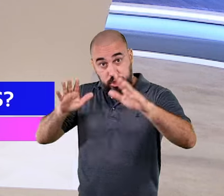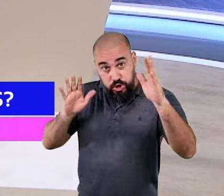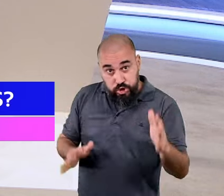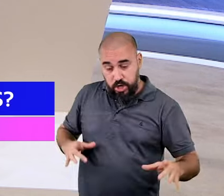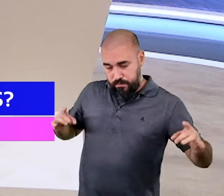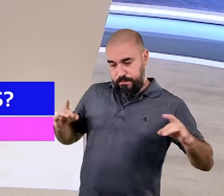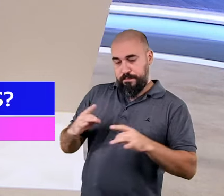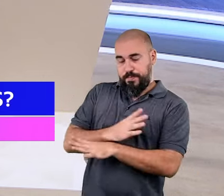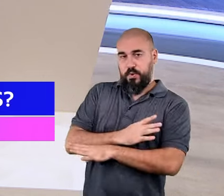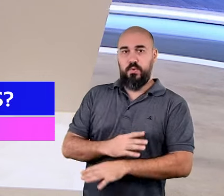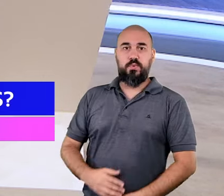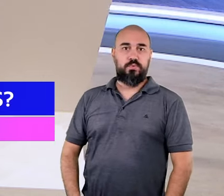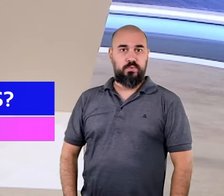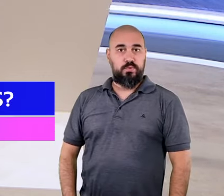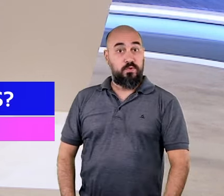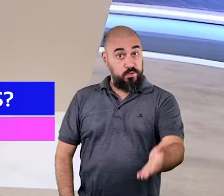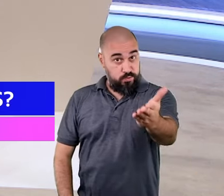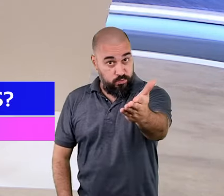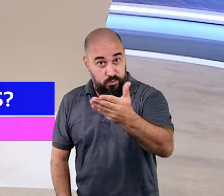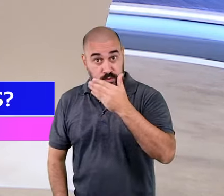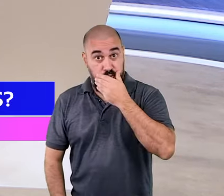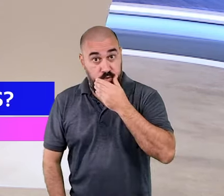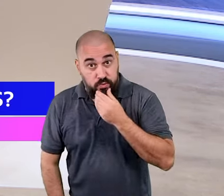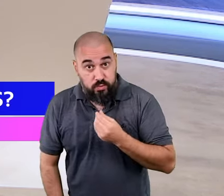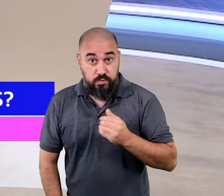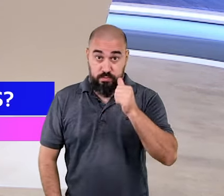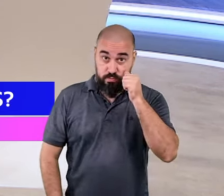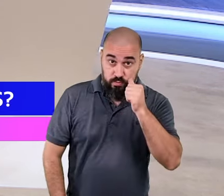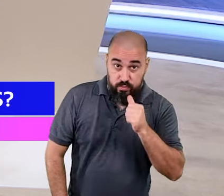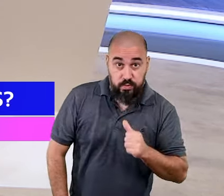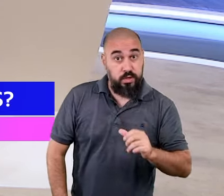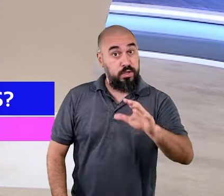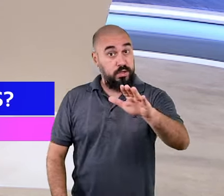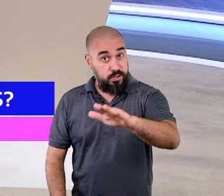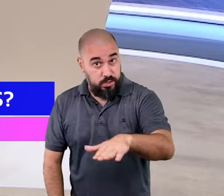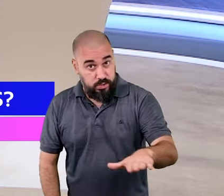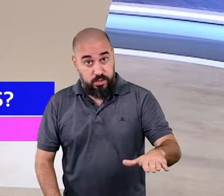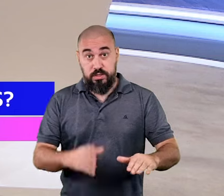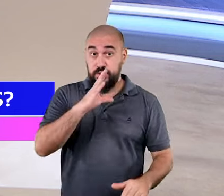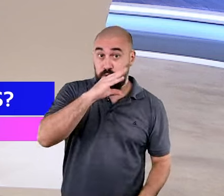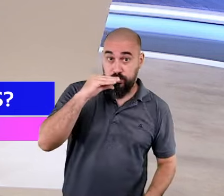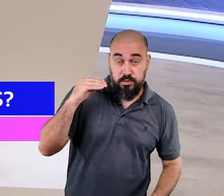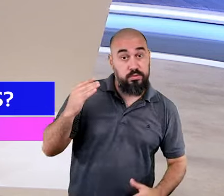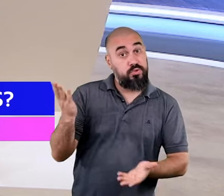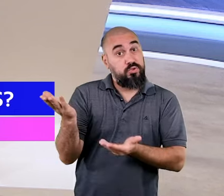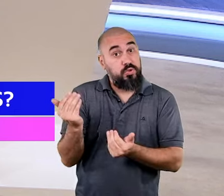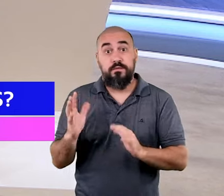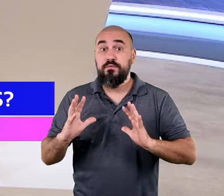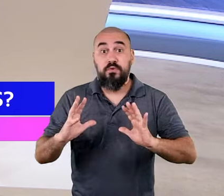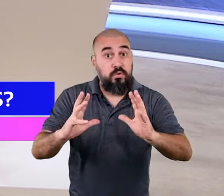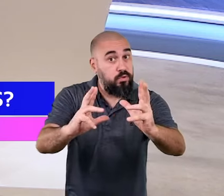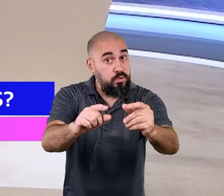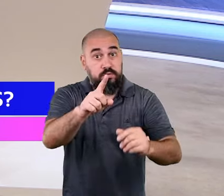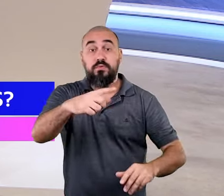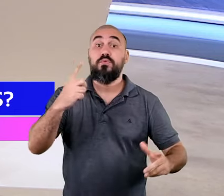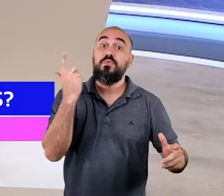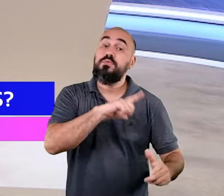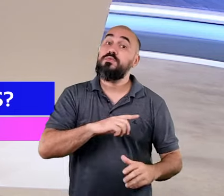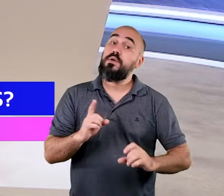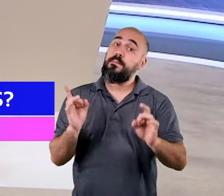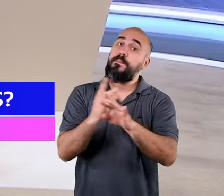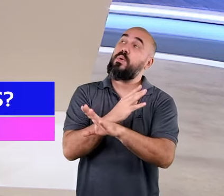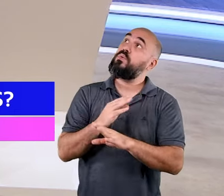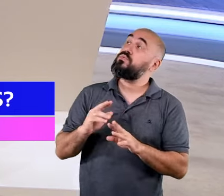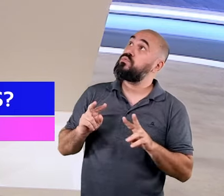esteja pronto, a senhora esteja preparada para receber a eternidade. A manifestação da glória